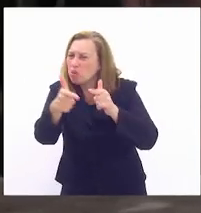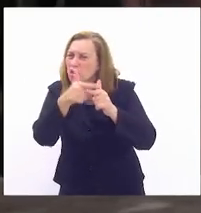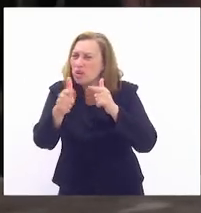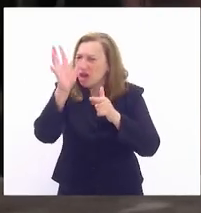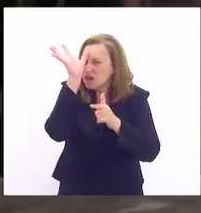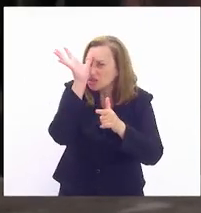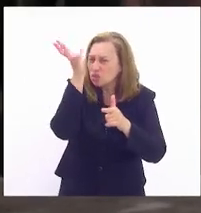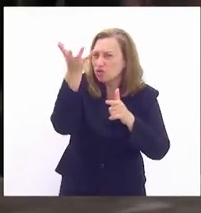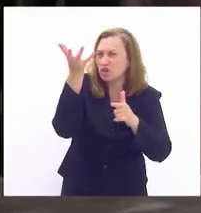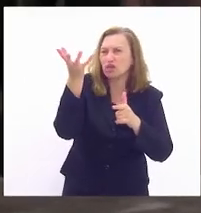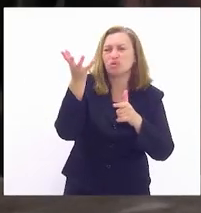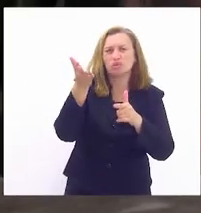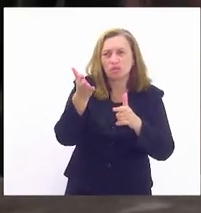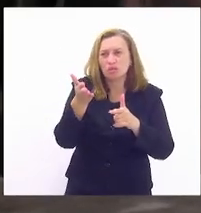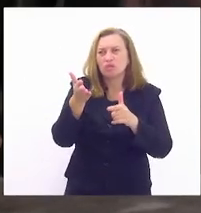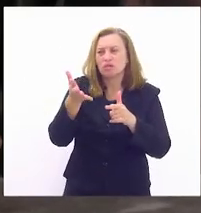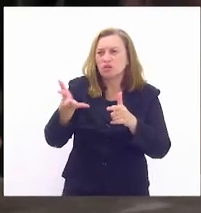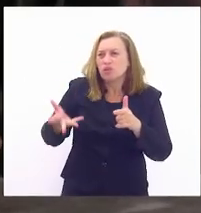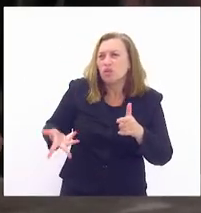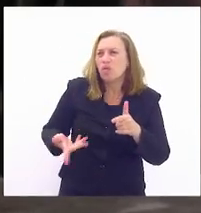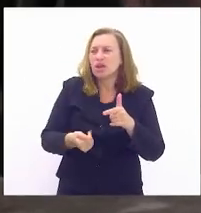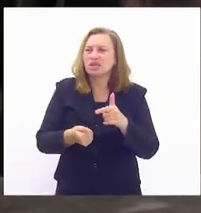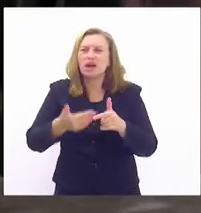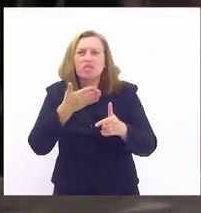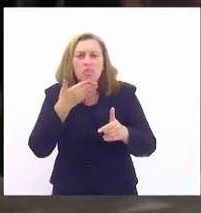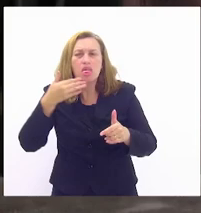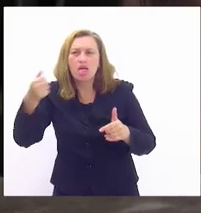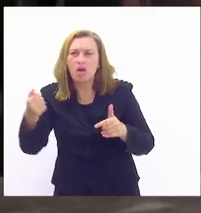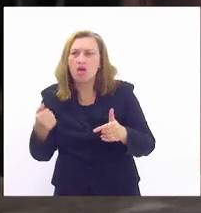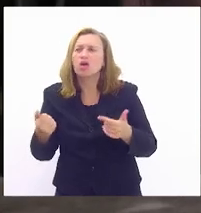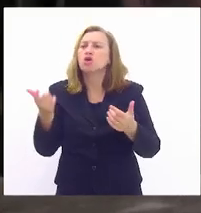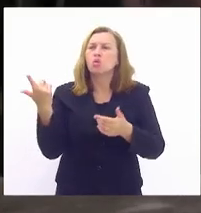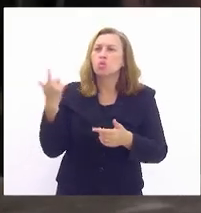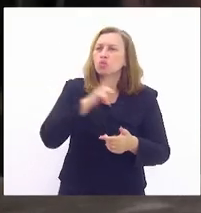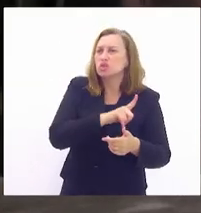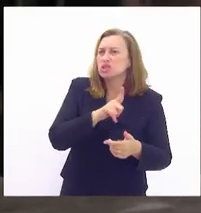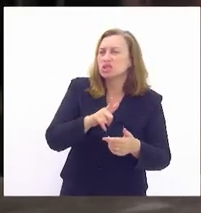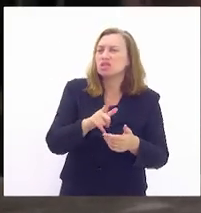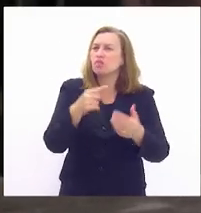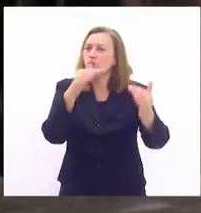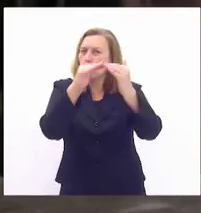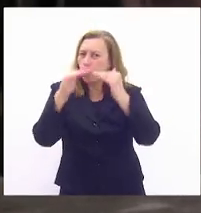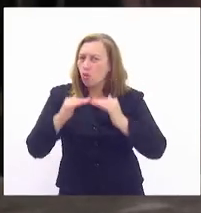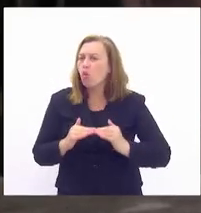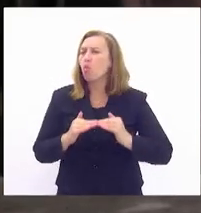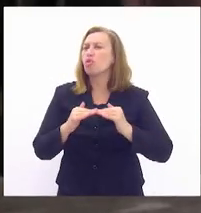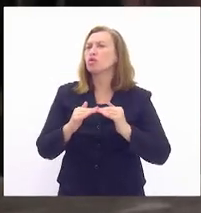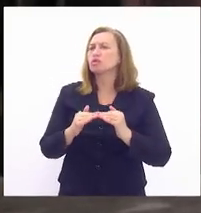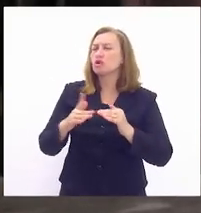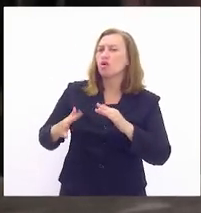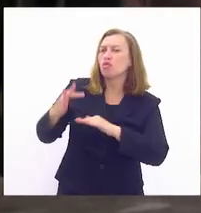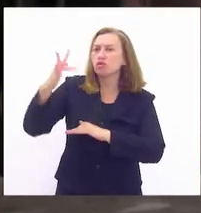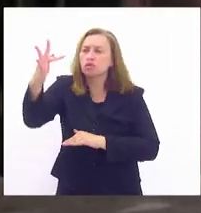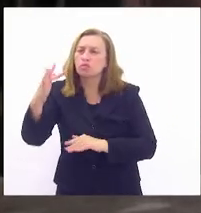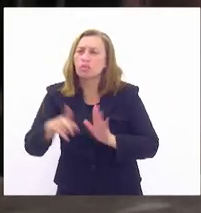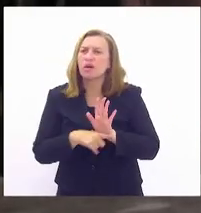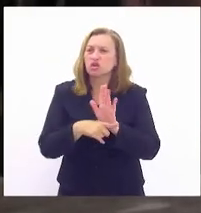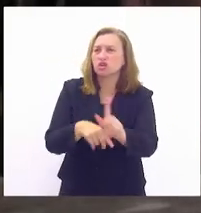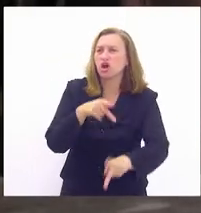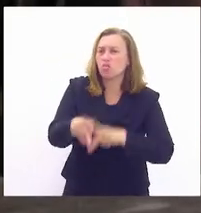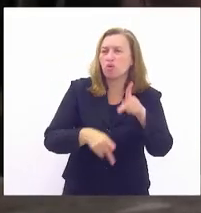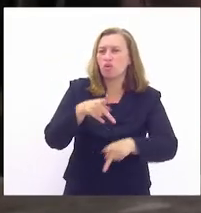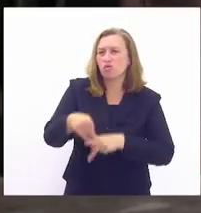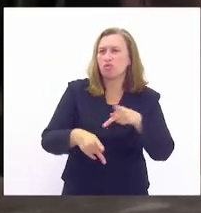abordagem, uma abordagem mais racional, e a gente consiga chegar a um acordo, enfim, a nossa nossa população ser